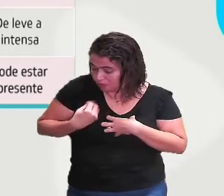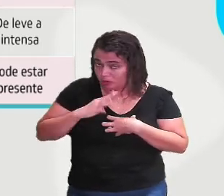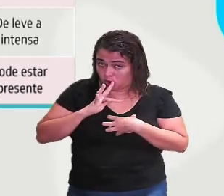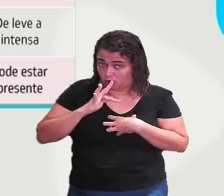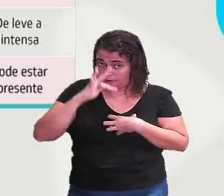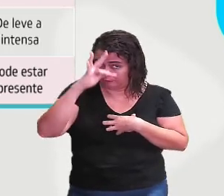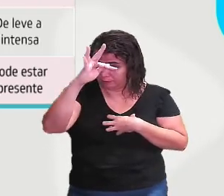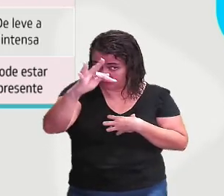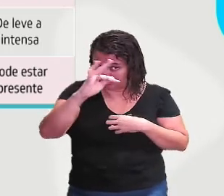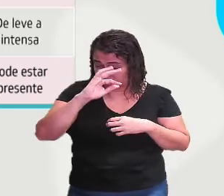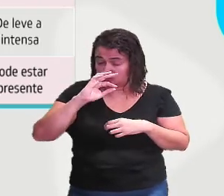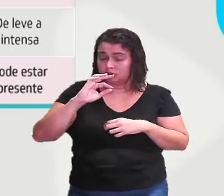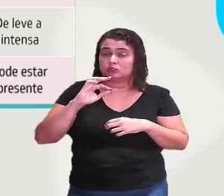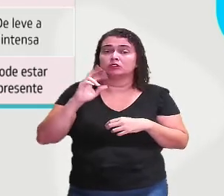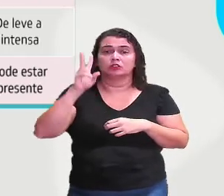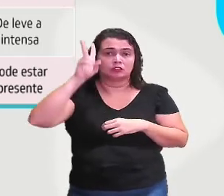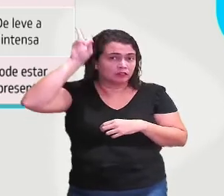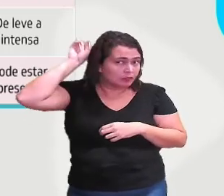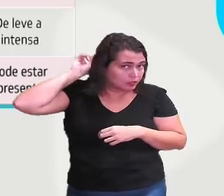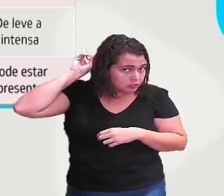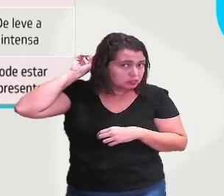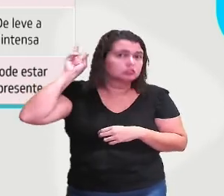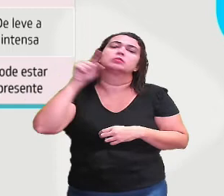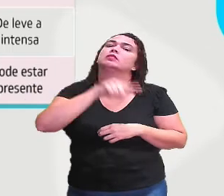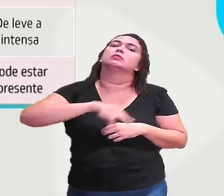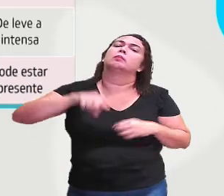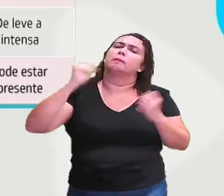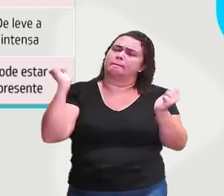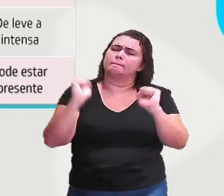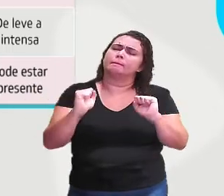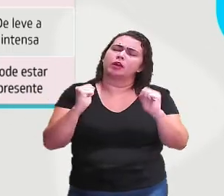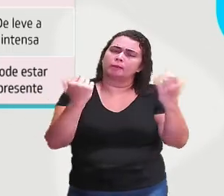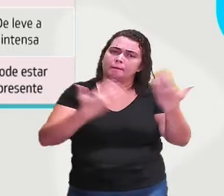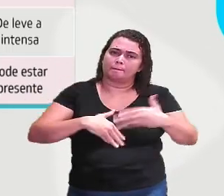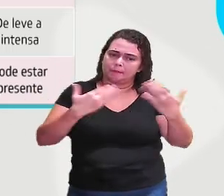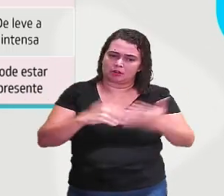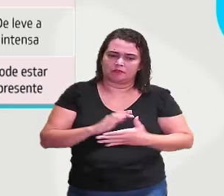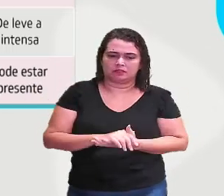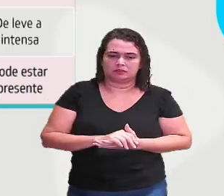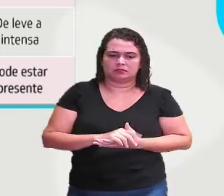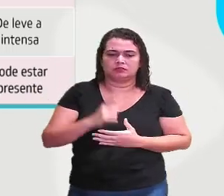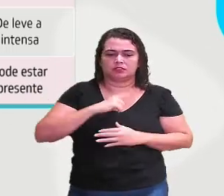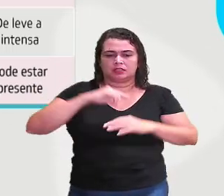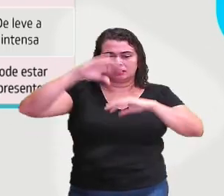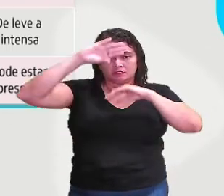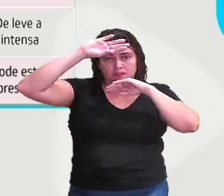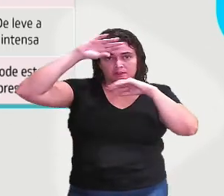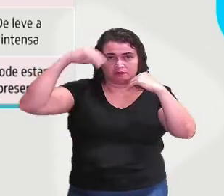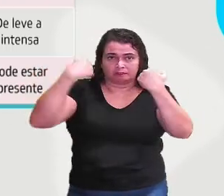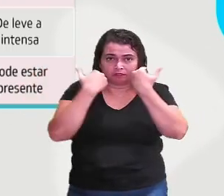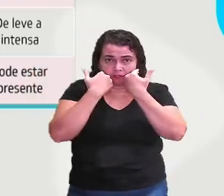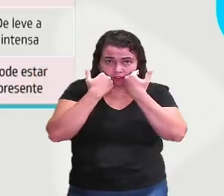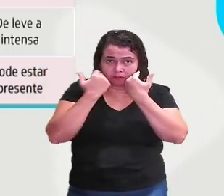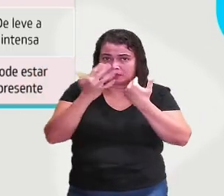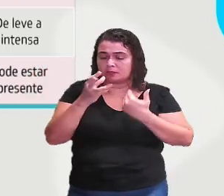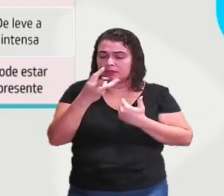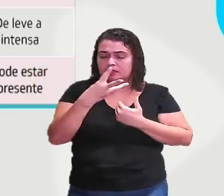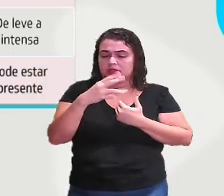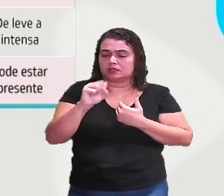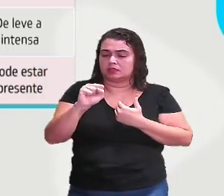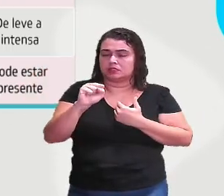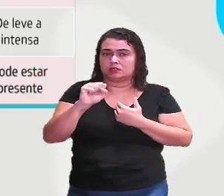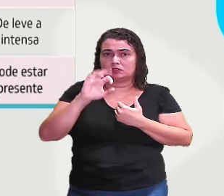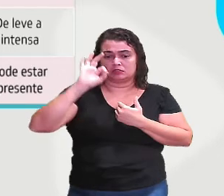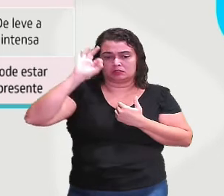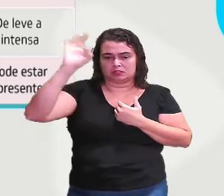você, aluno e aluna, vão estar fazendo. Então, ó, quando eu falo da febre, Acima de 38 graus, entre 4 a 7 dias, a gente